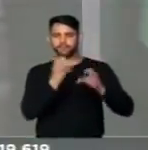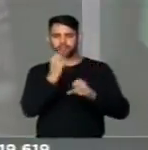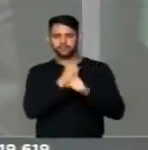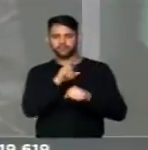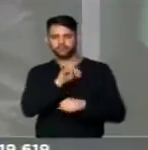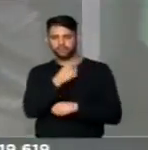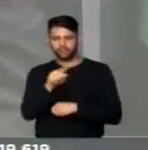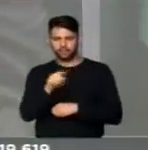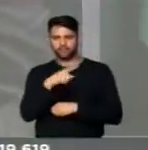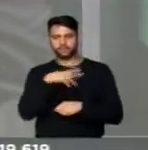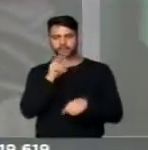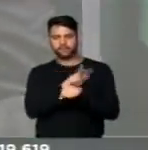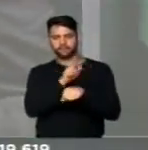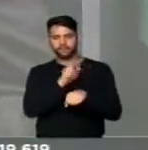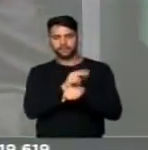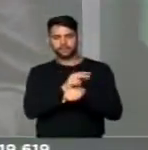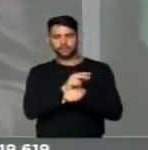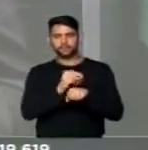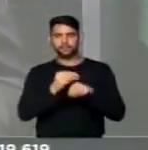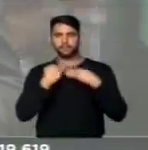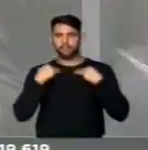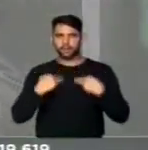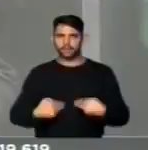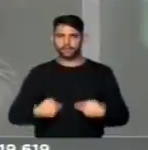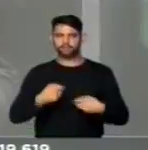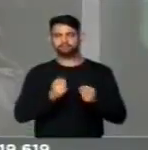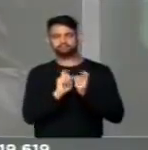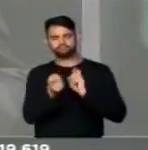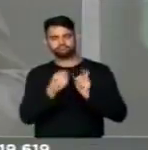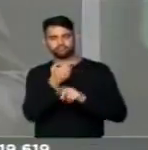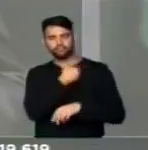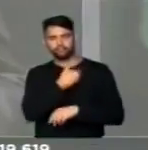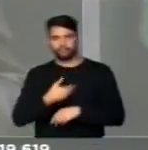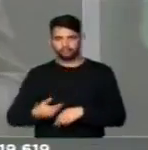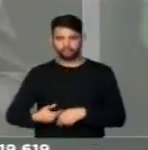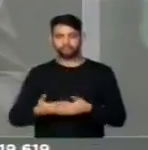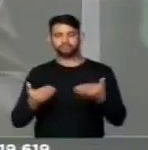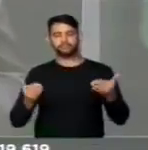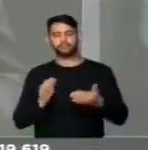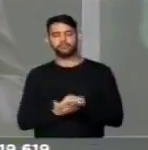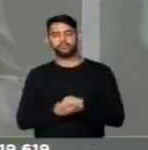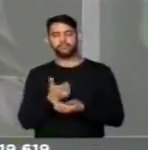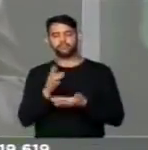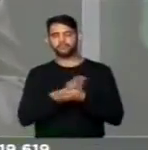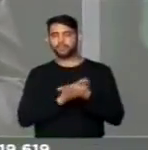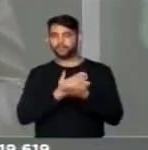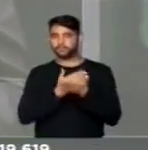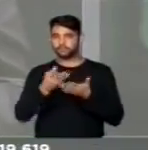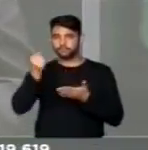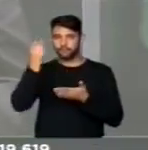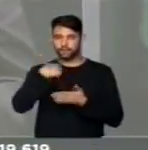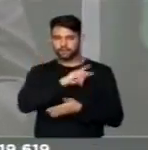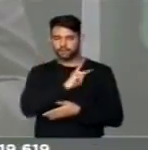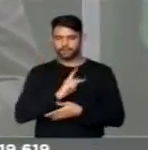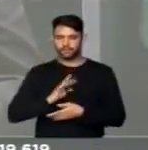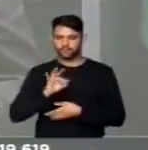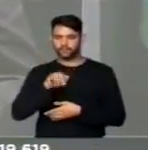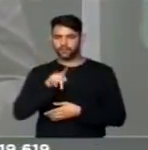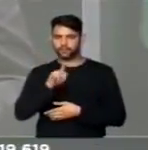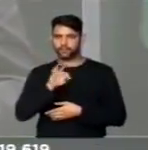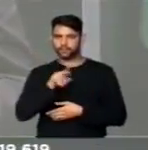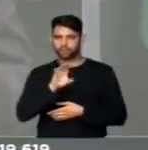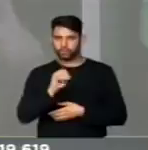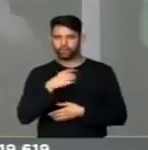da União em defesa da moralidade na administração pública. Na ocasião, o presidente Floriano